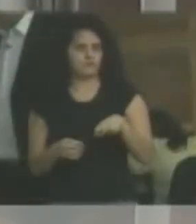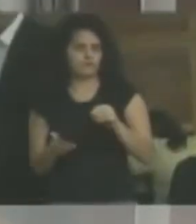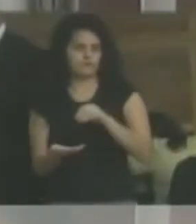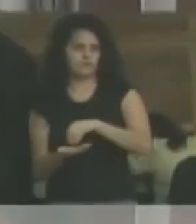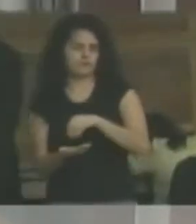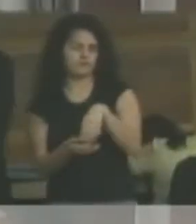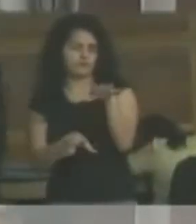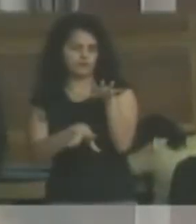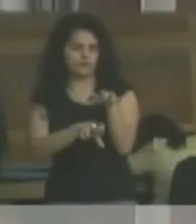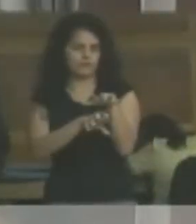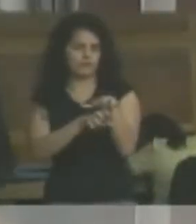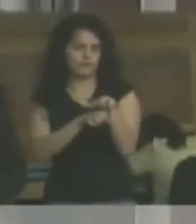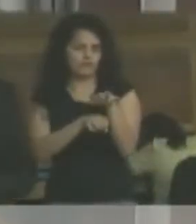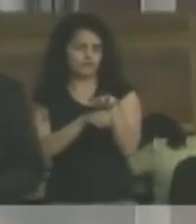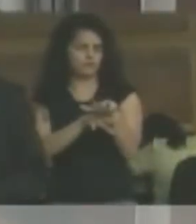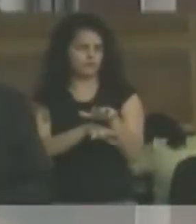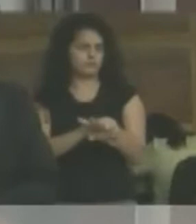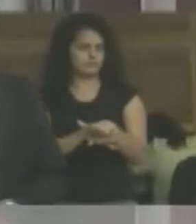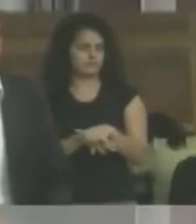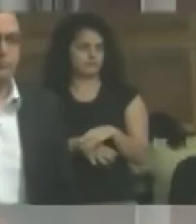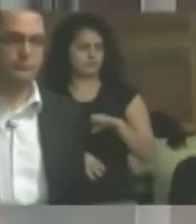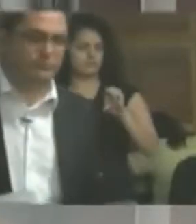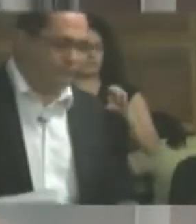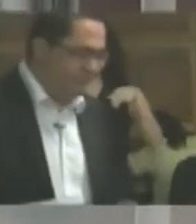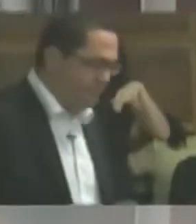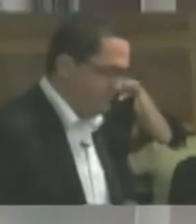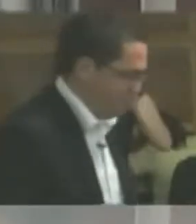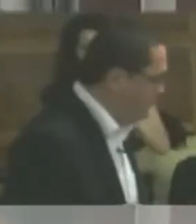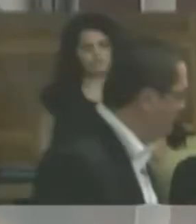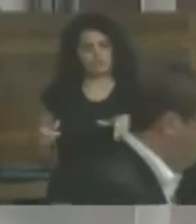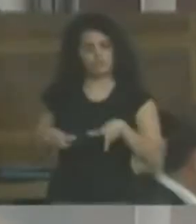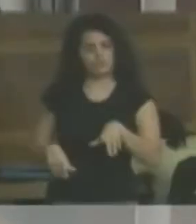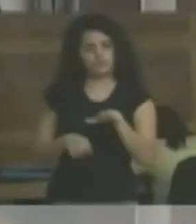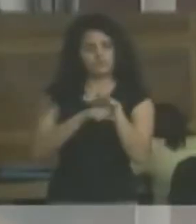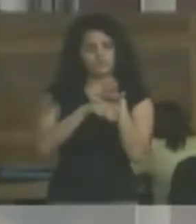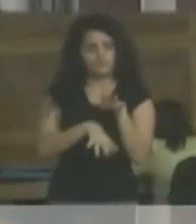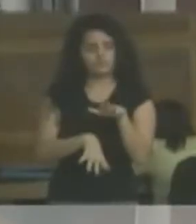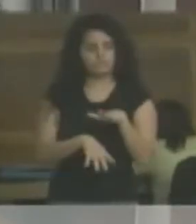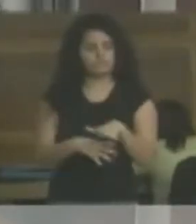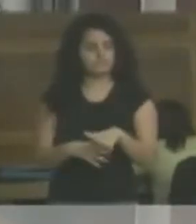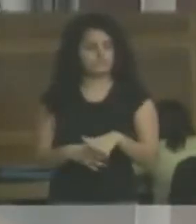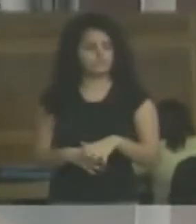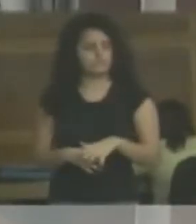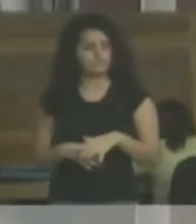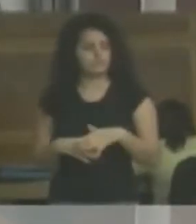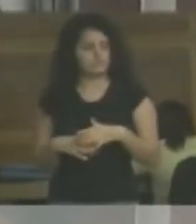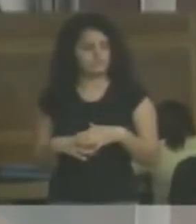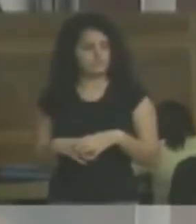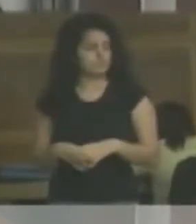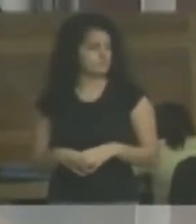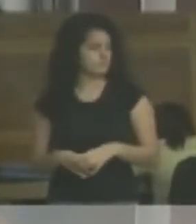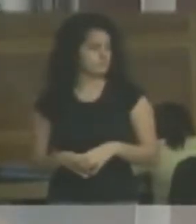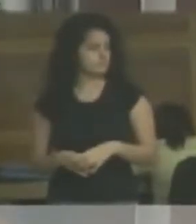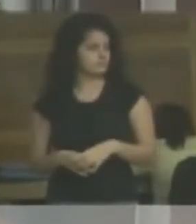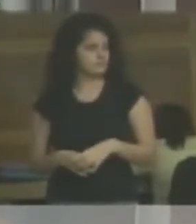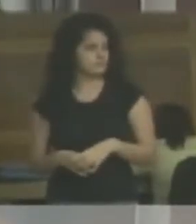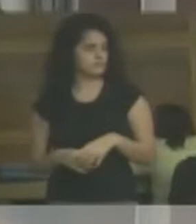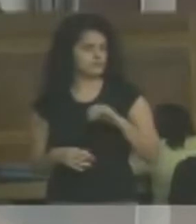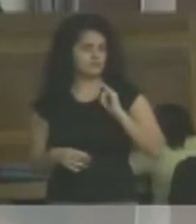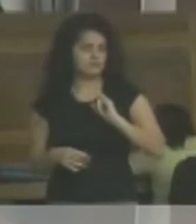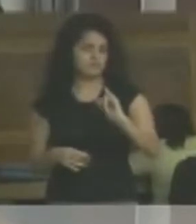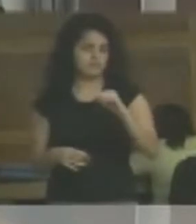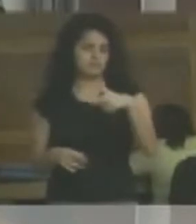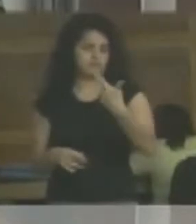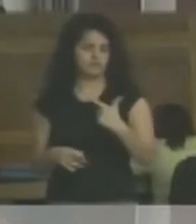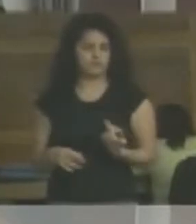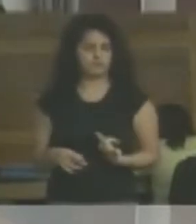iluminação. Geralmente, a Enel coloca iluminação, né, coloca o poste, a quem pede. Aí, se não tem